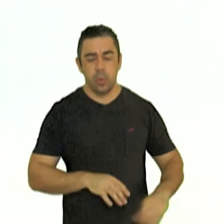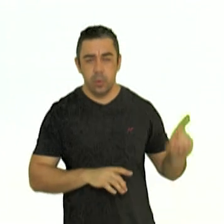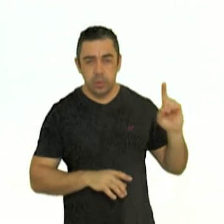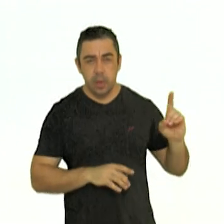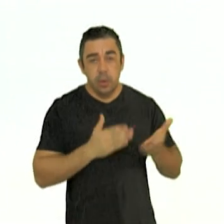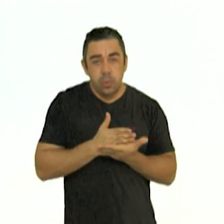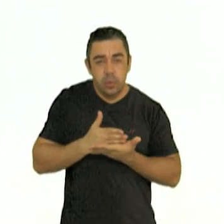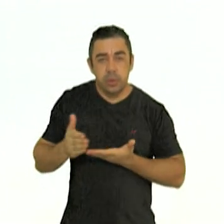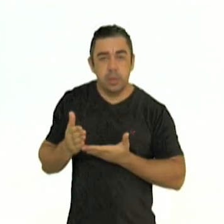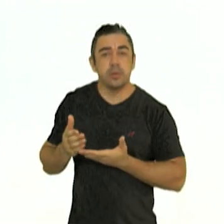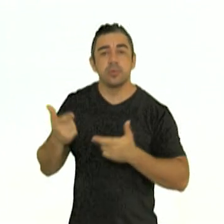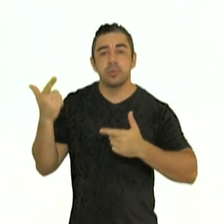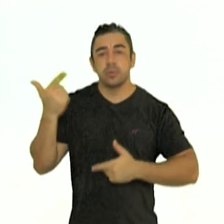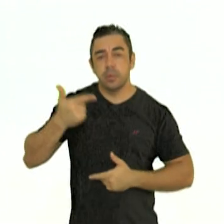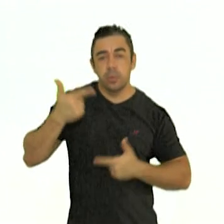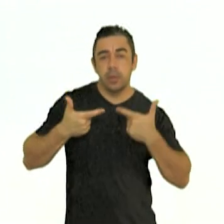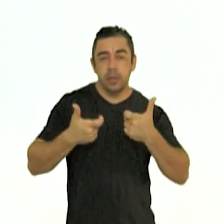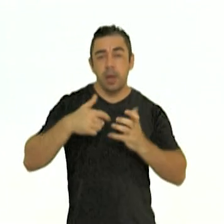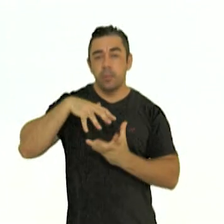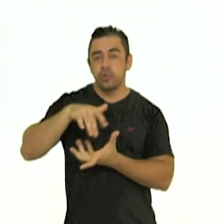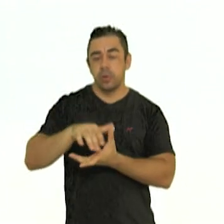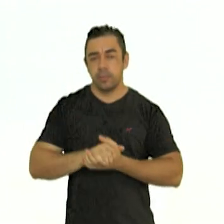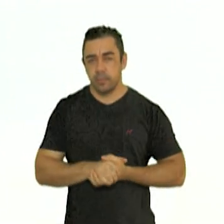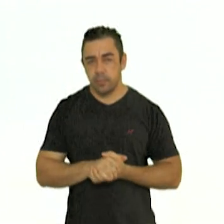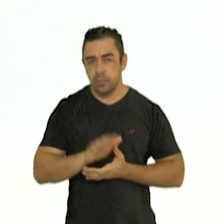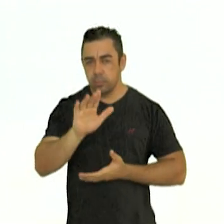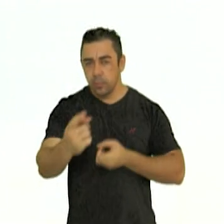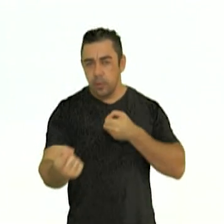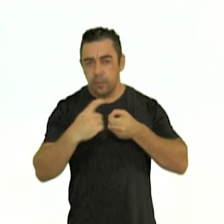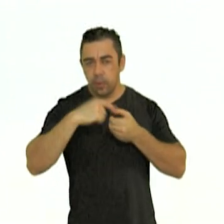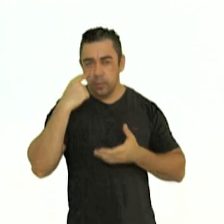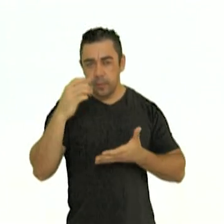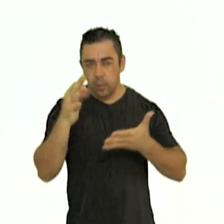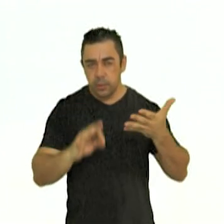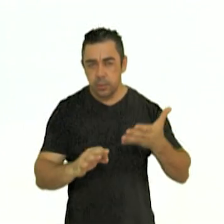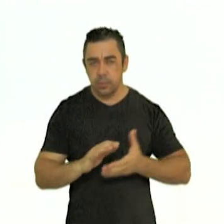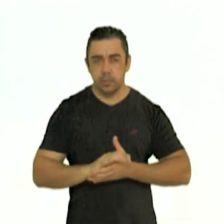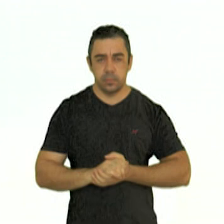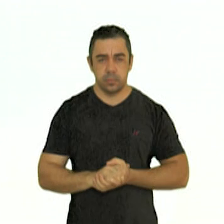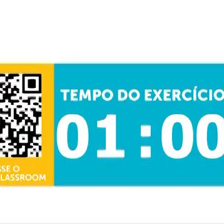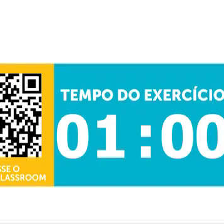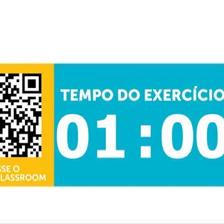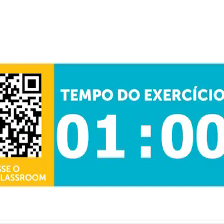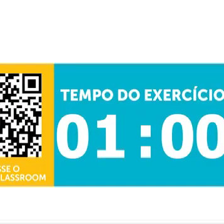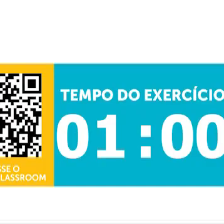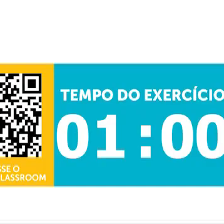com o início da Segunda Guerra Mundial. A gente já volta para corrigir.